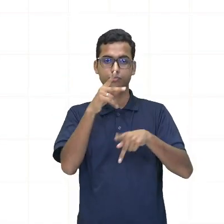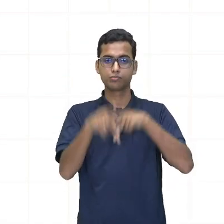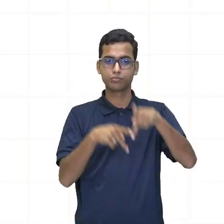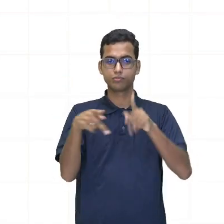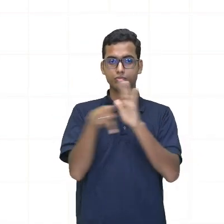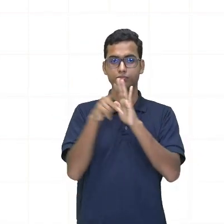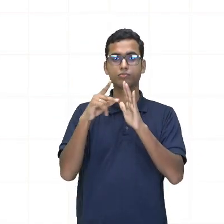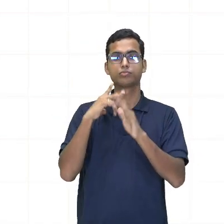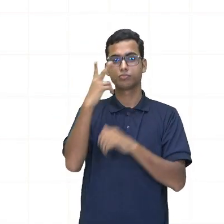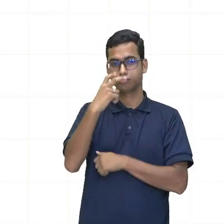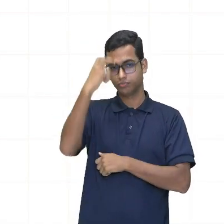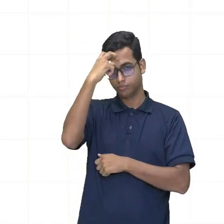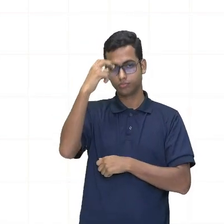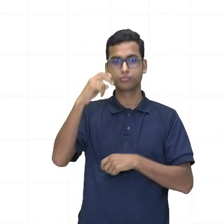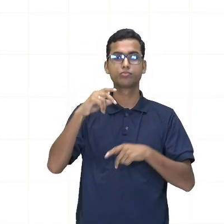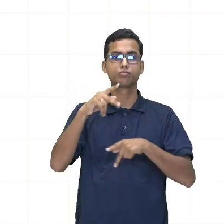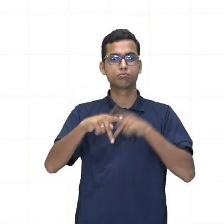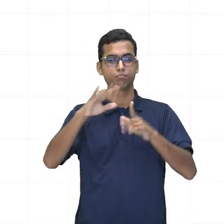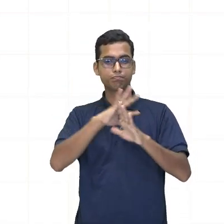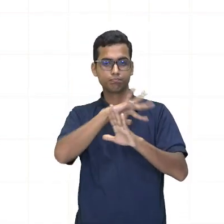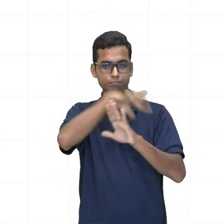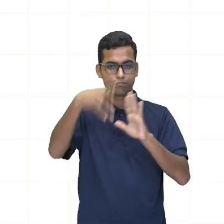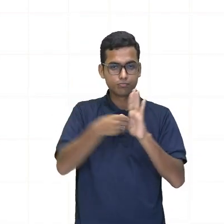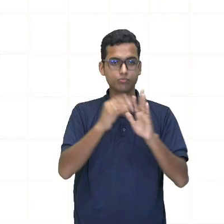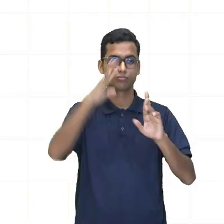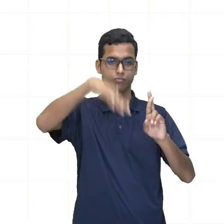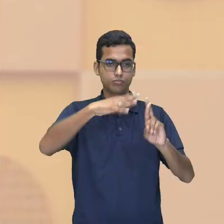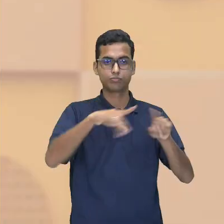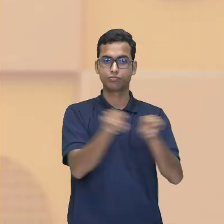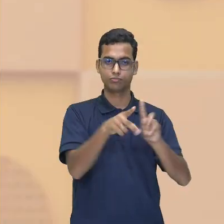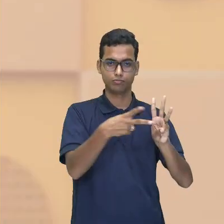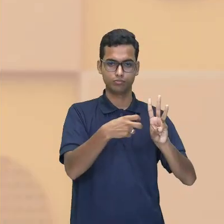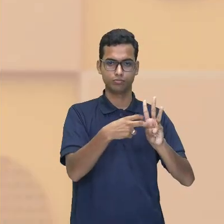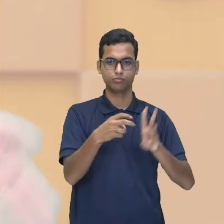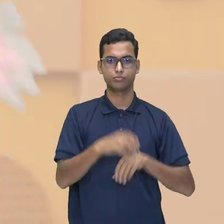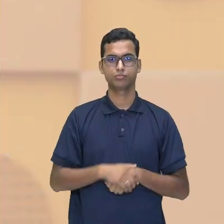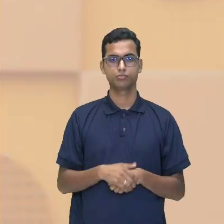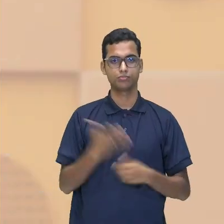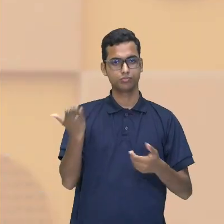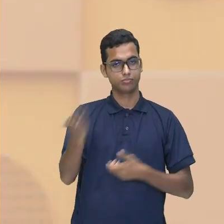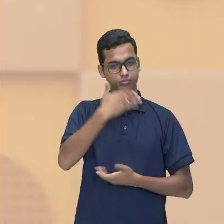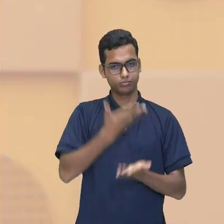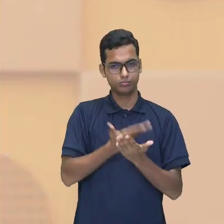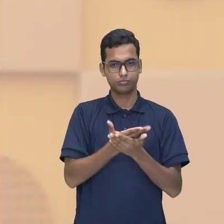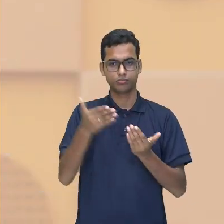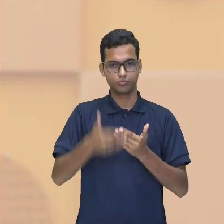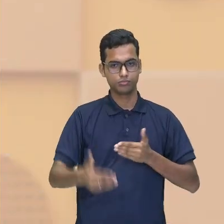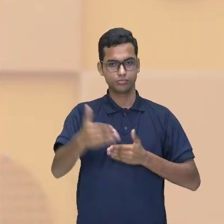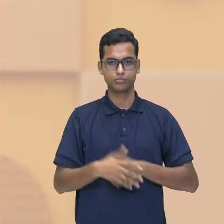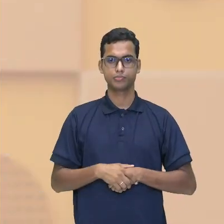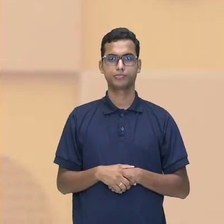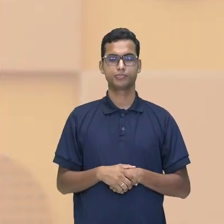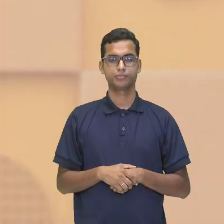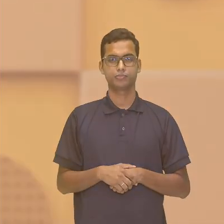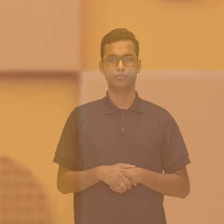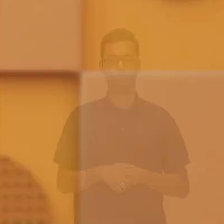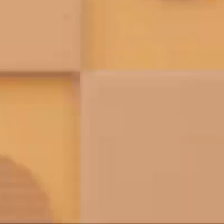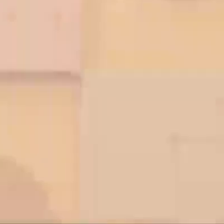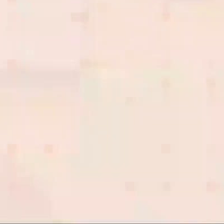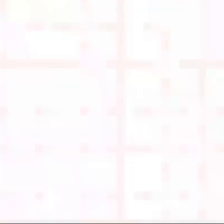dos povos amazônicos, ribeirinhos e indígenas. Vamos à nossa aula?